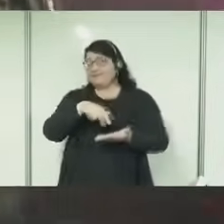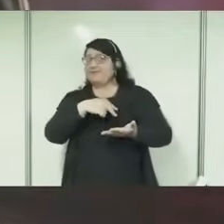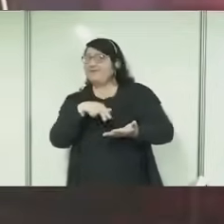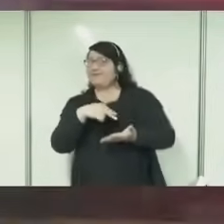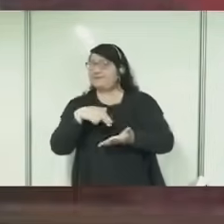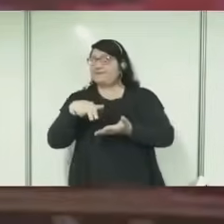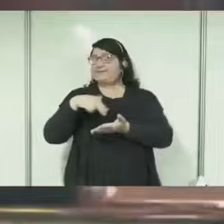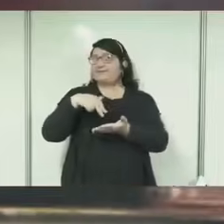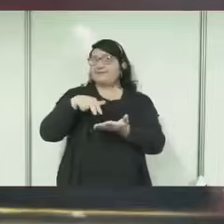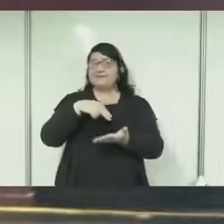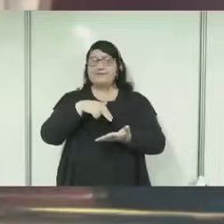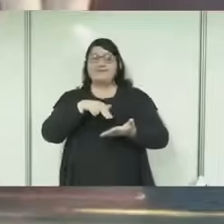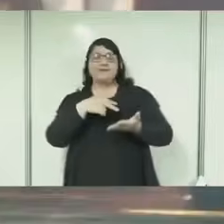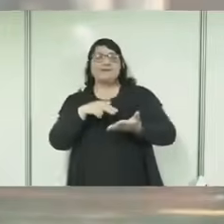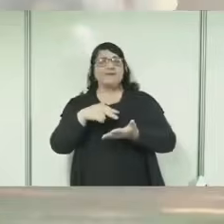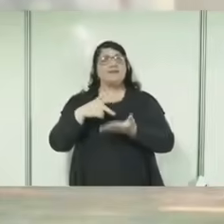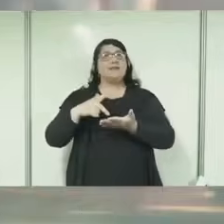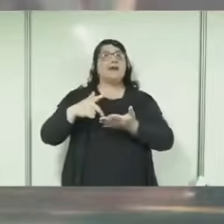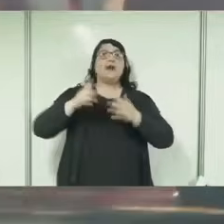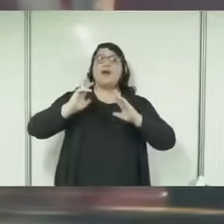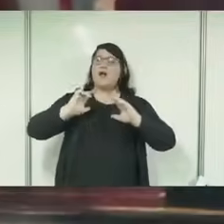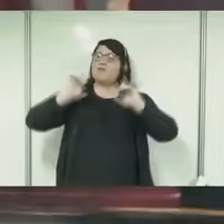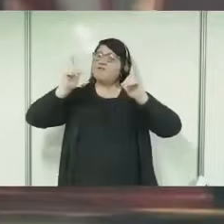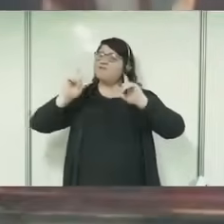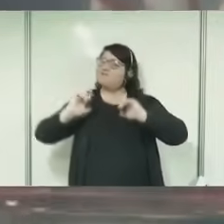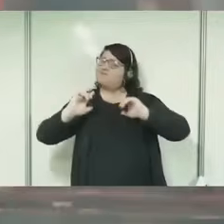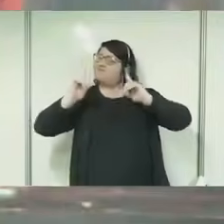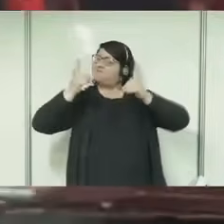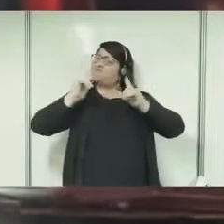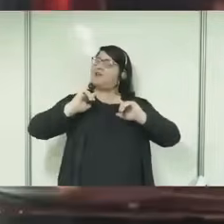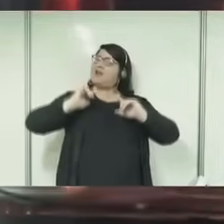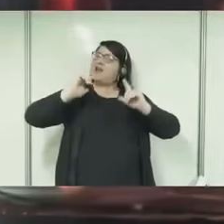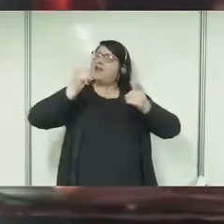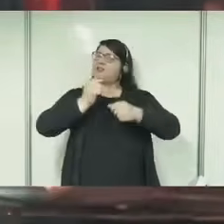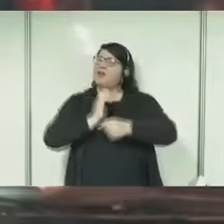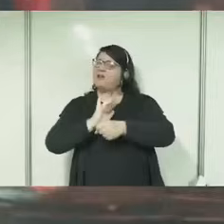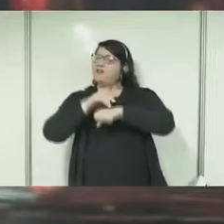O baile vai correndo solto a noite inteira.